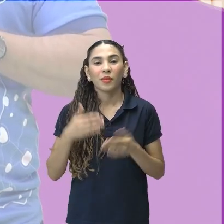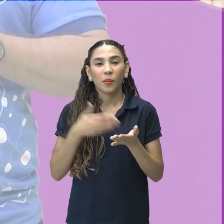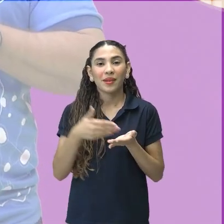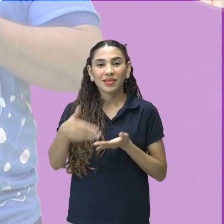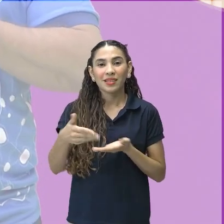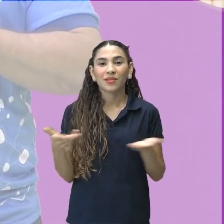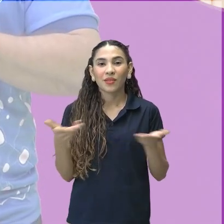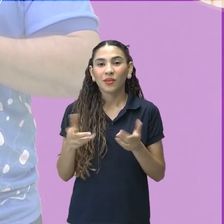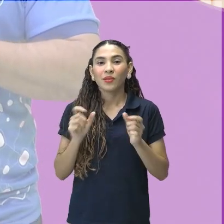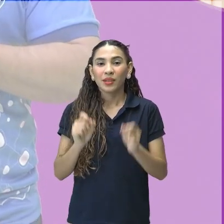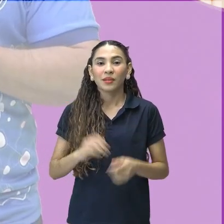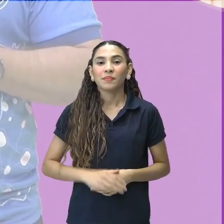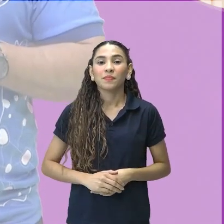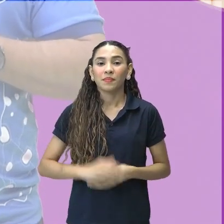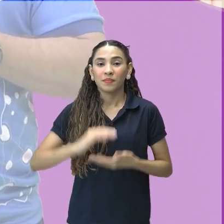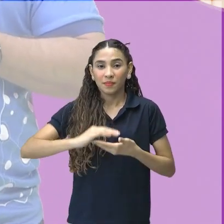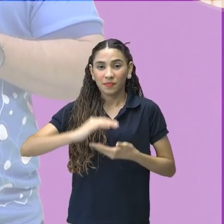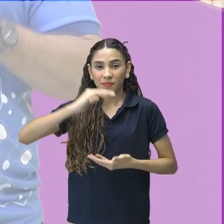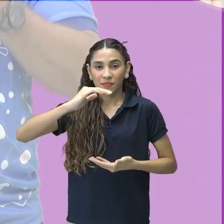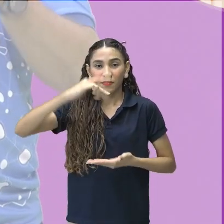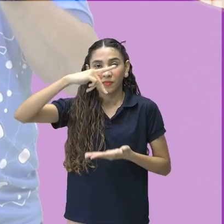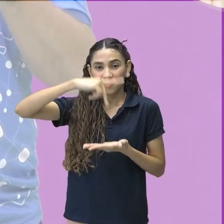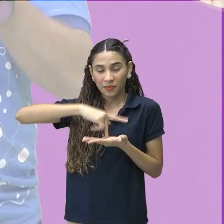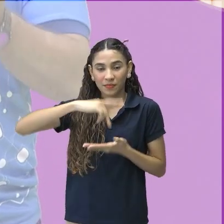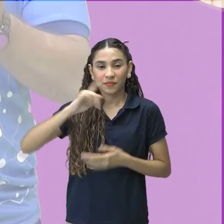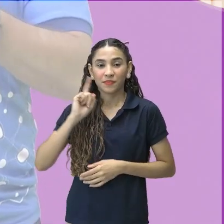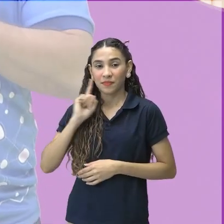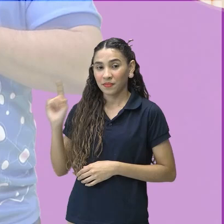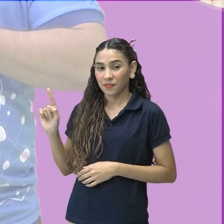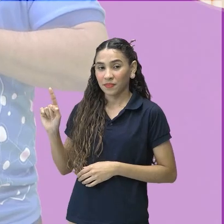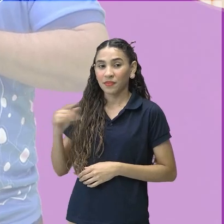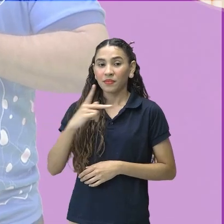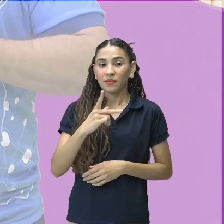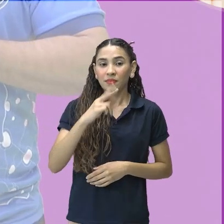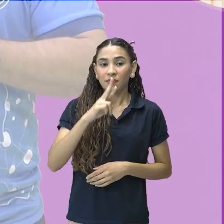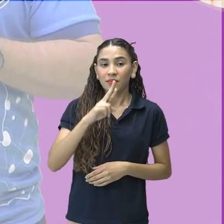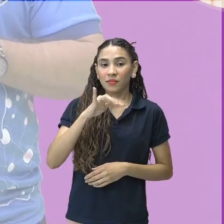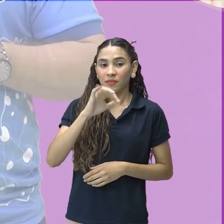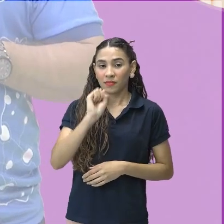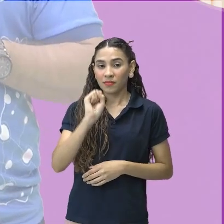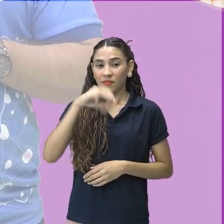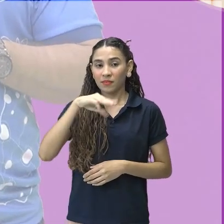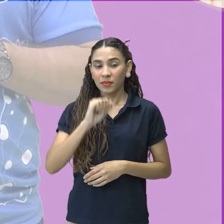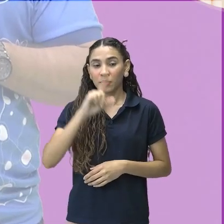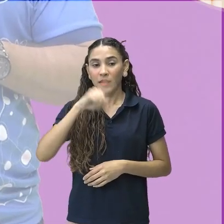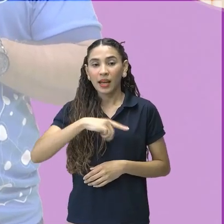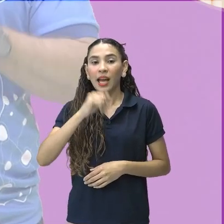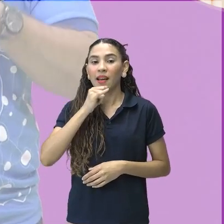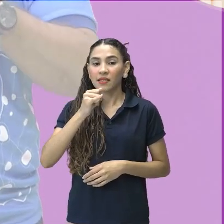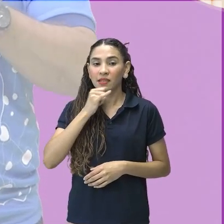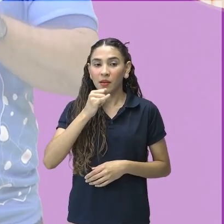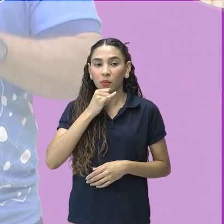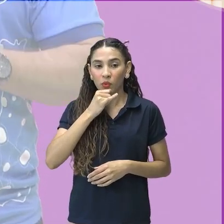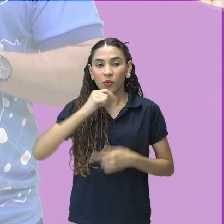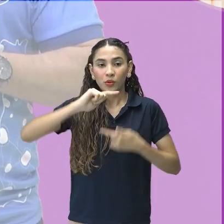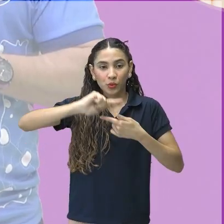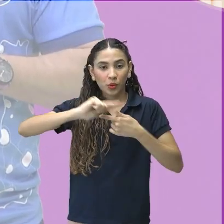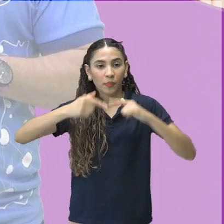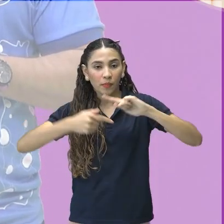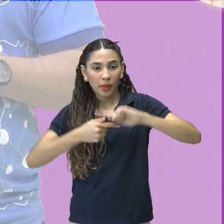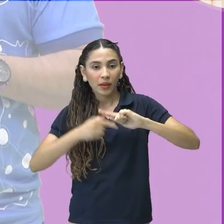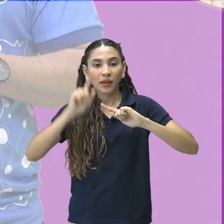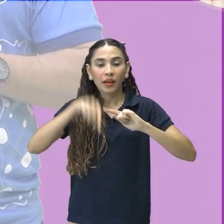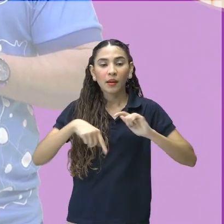aí pelo prisma. Então, temos aí prisma. O prisma é um sólido geométrico que